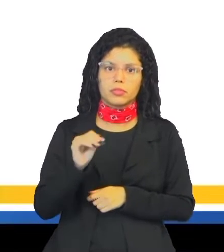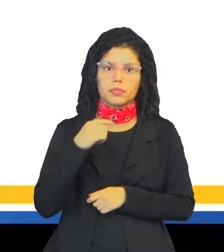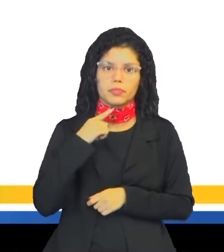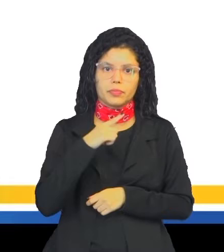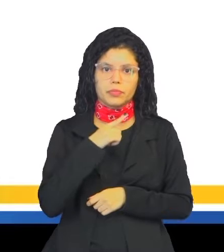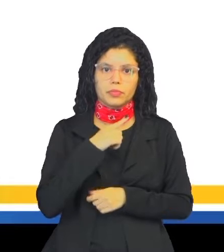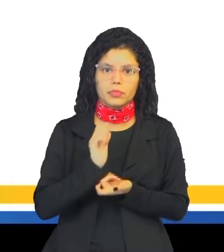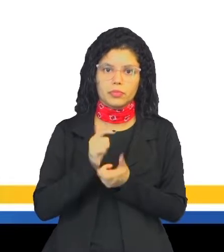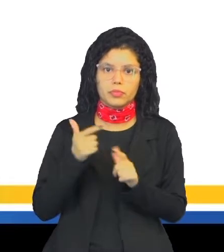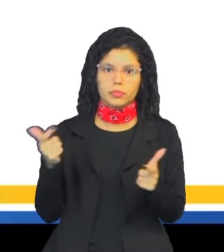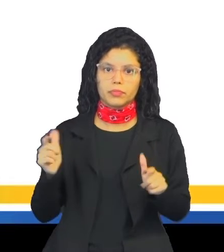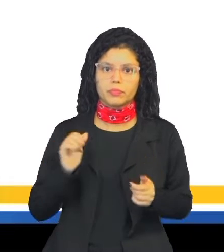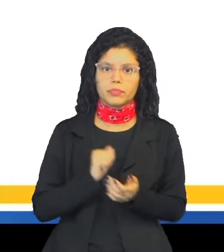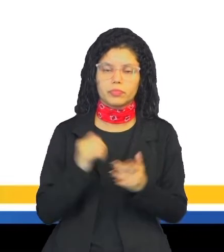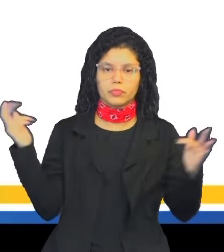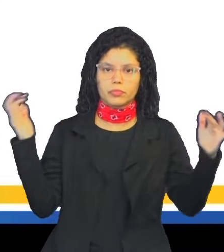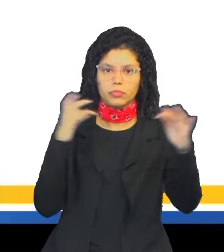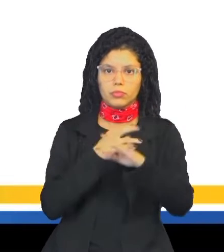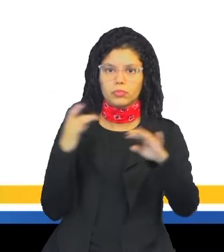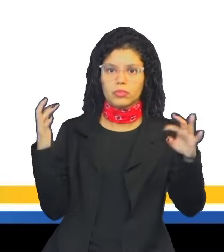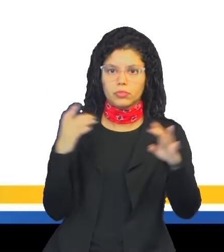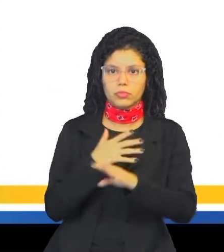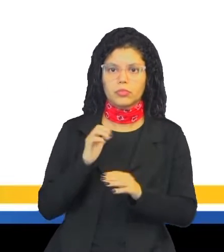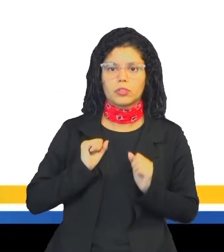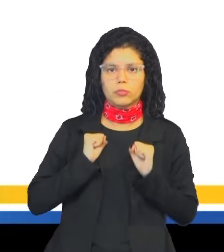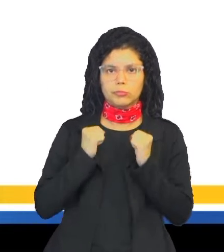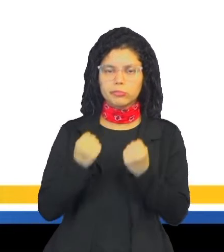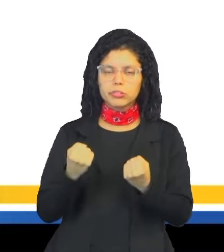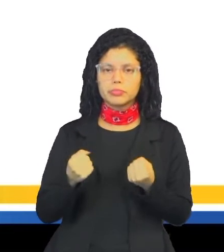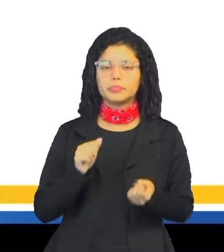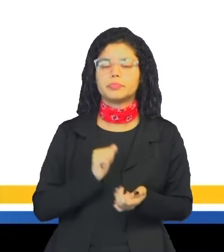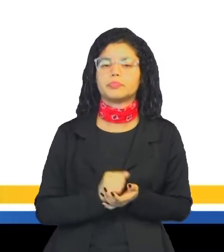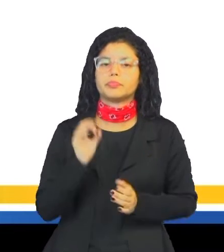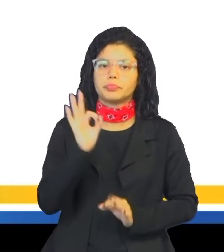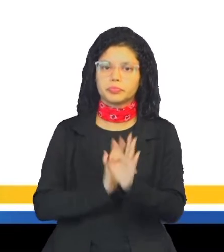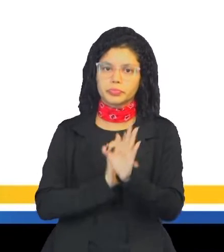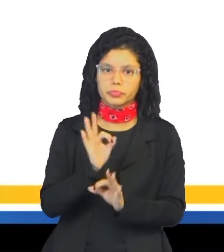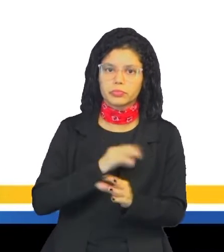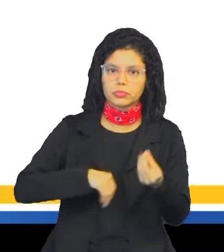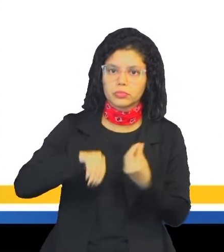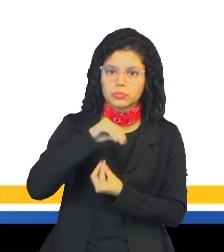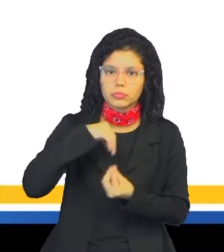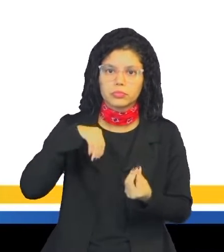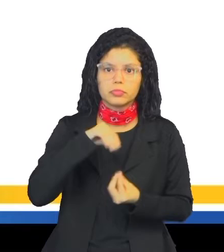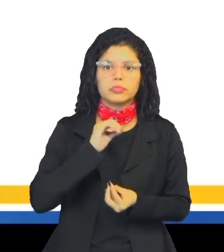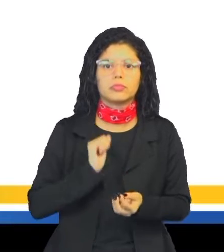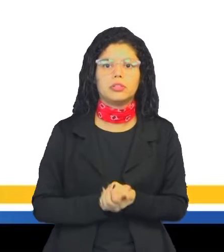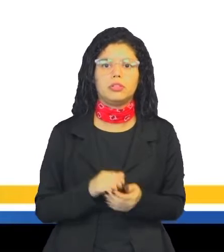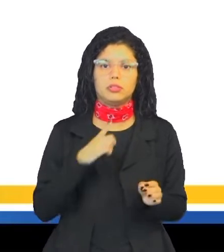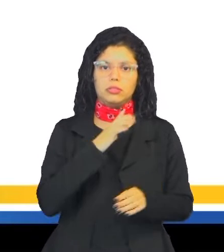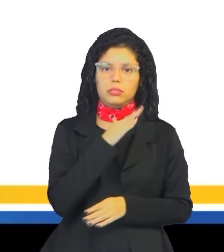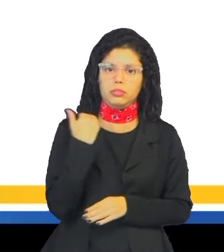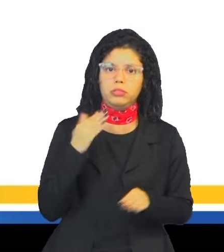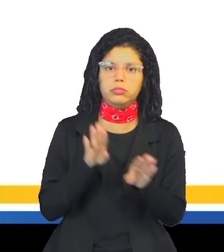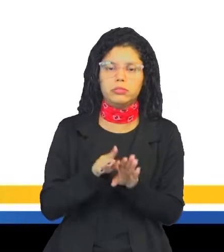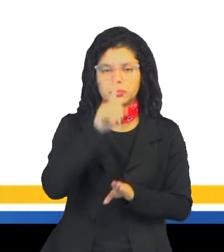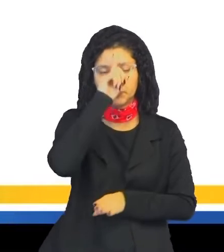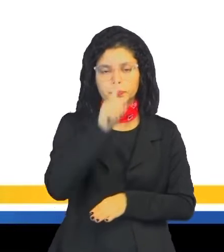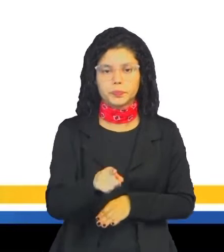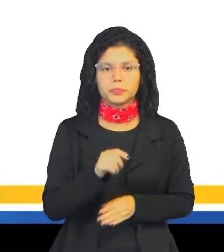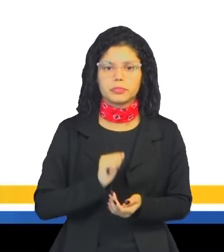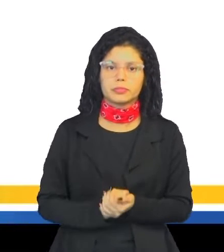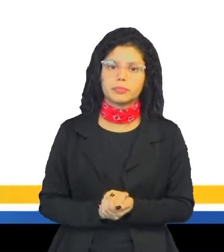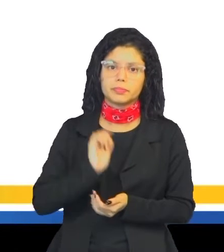né, os grandes centros, né, redutos de resistência. Organizavam revoltas, né, que resultavam na morte de seus senhores